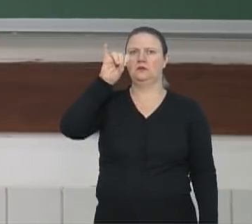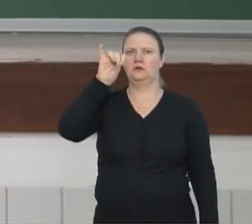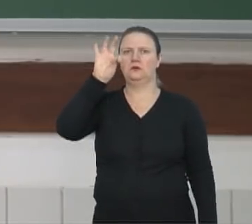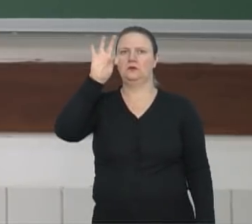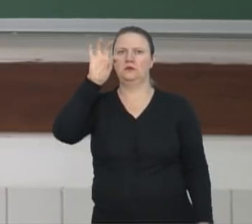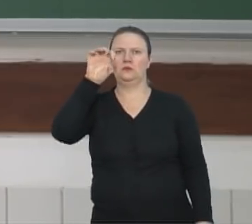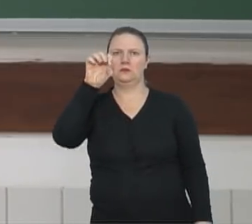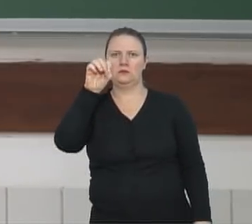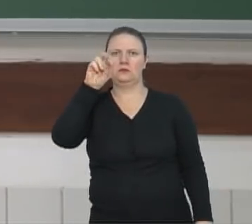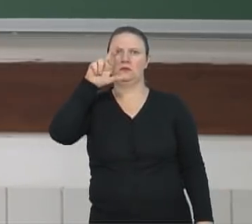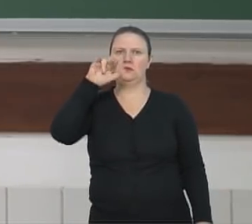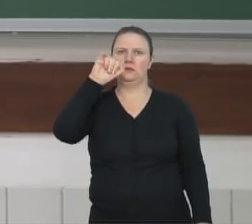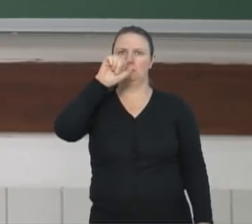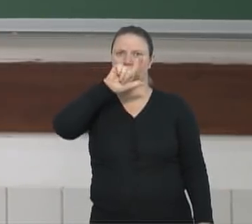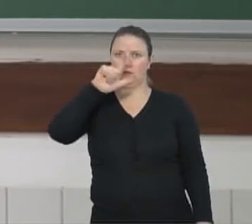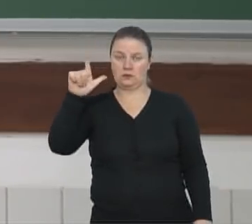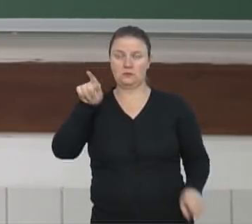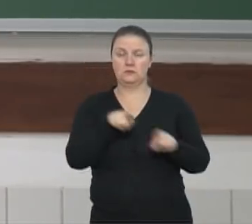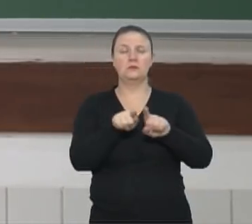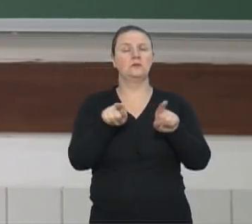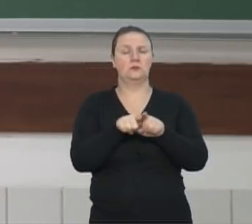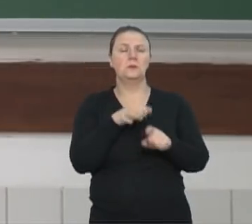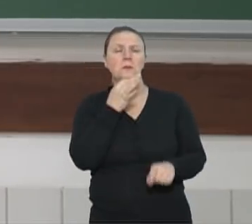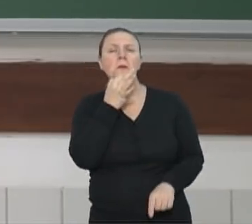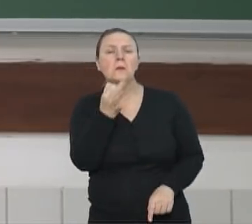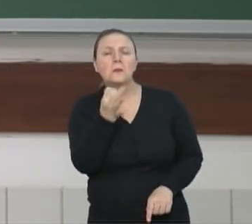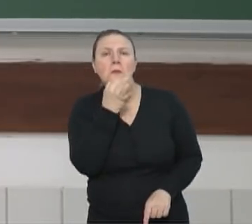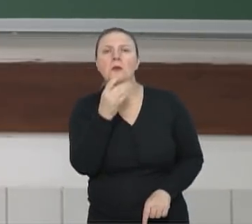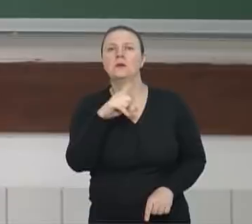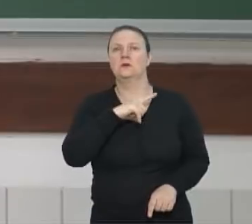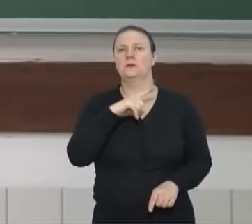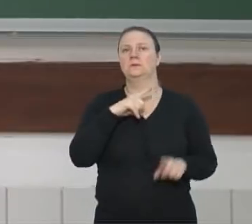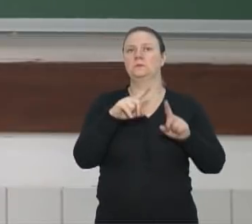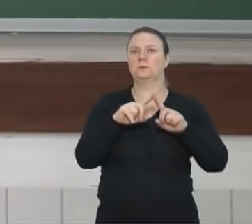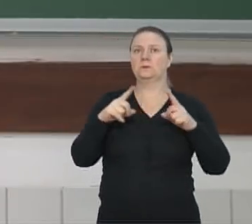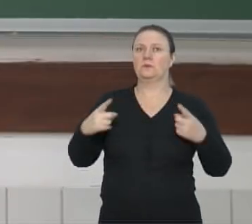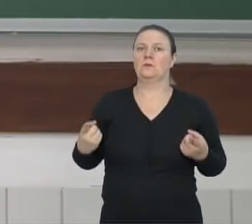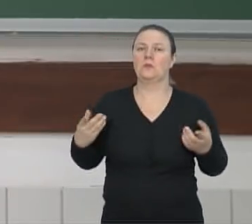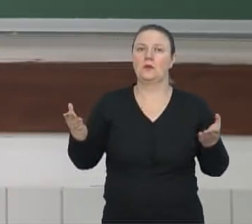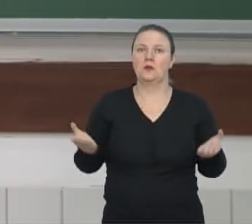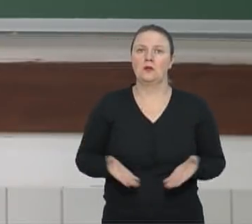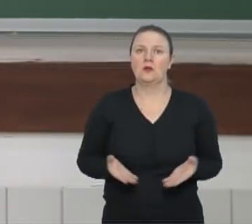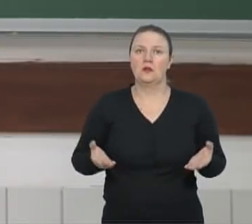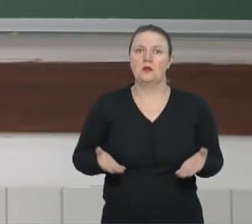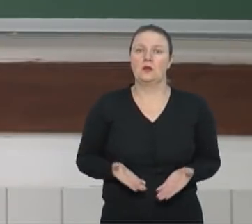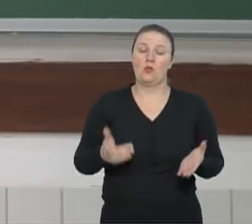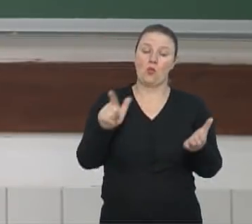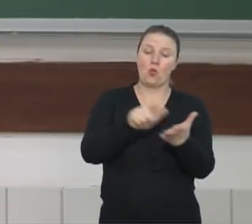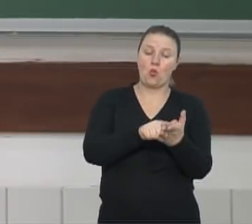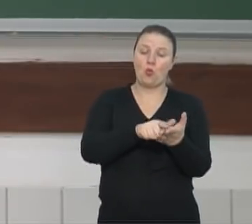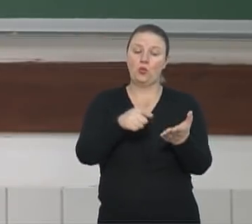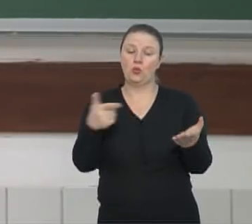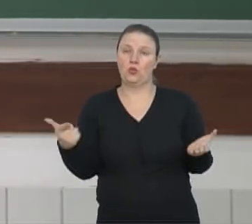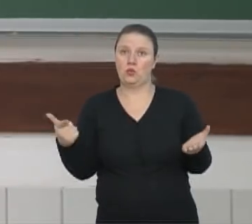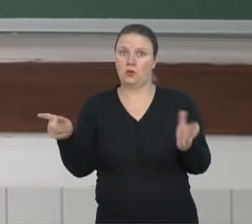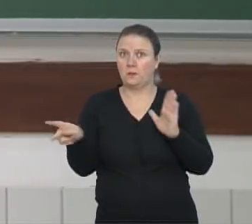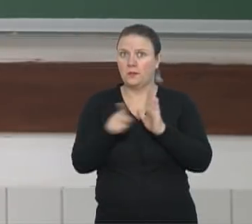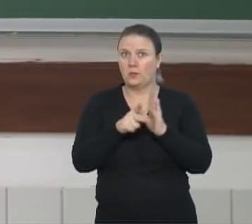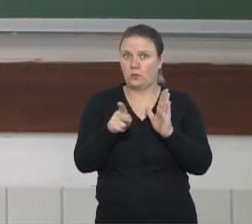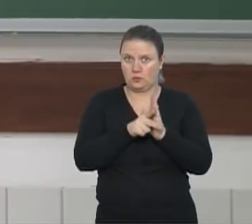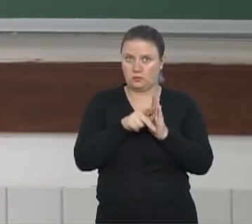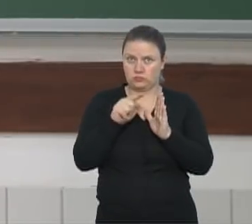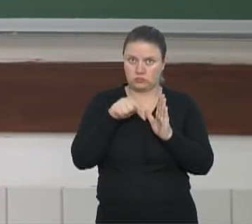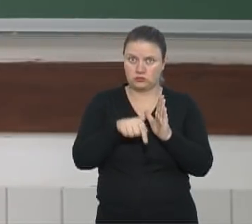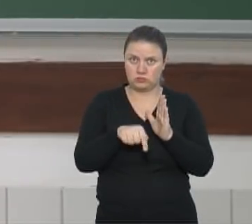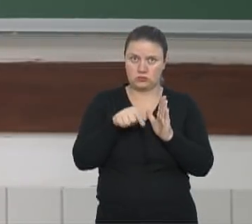algo opinativo, só que ele é do quê? No caso aqui, do jornal. Então, ele responde